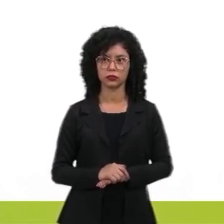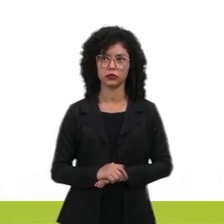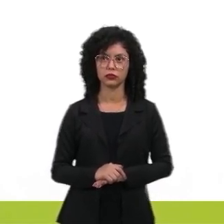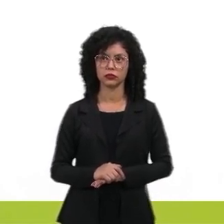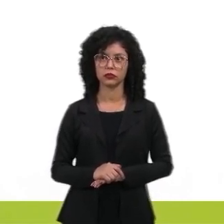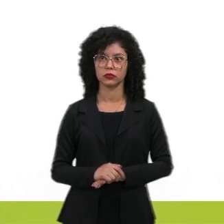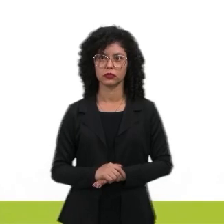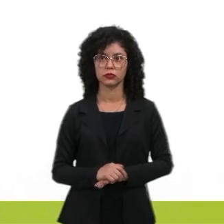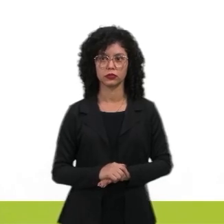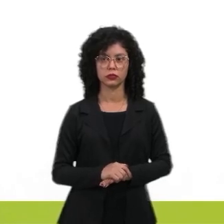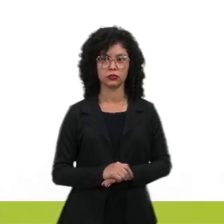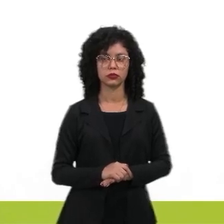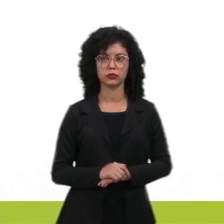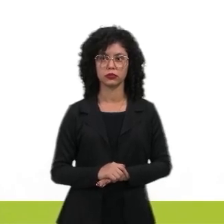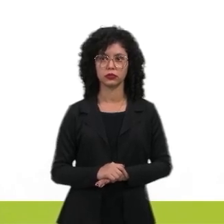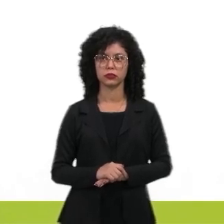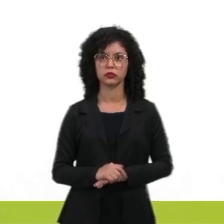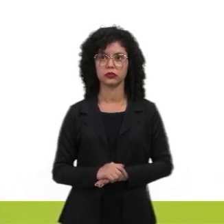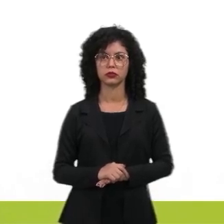identificarem.